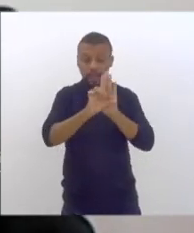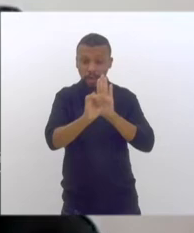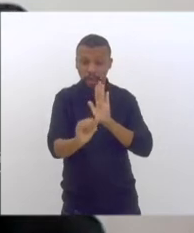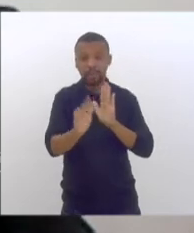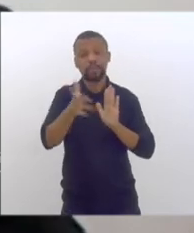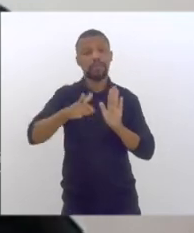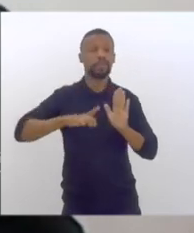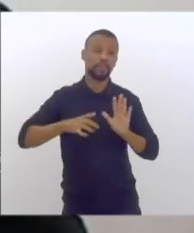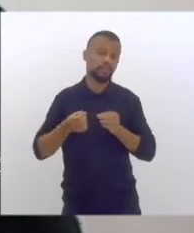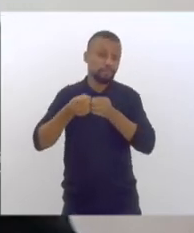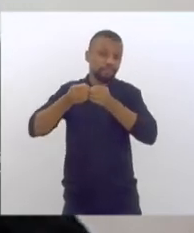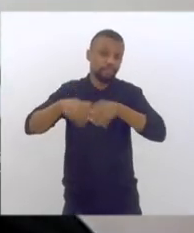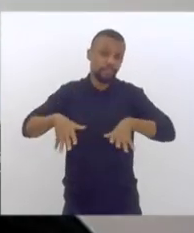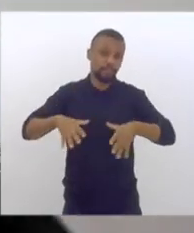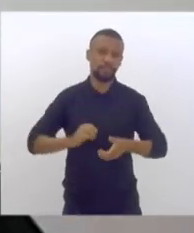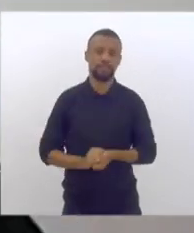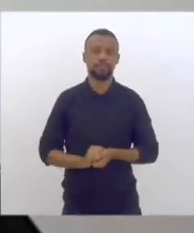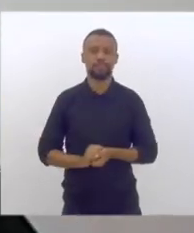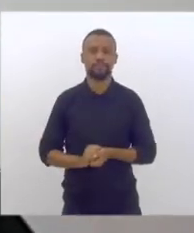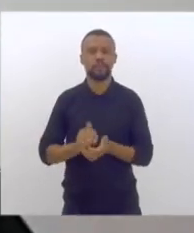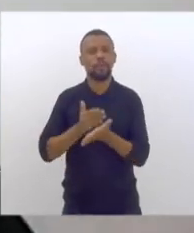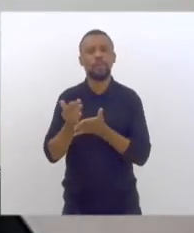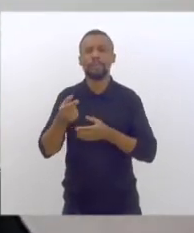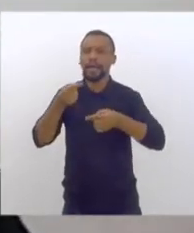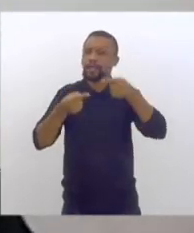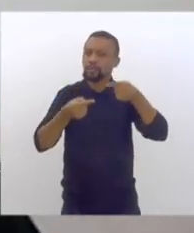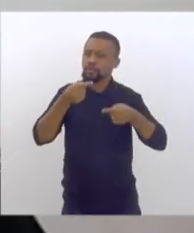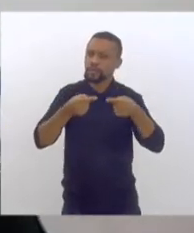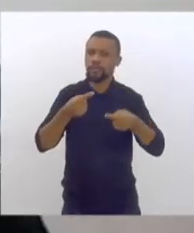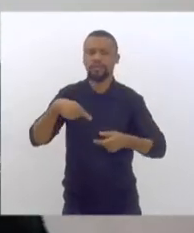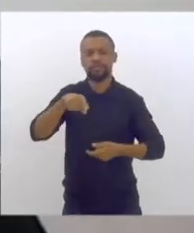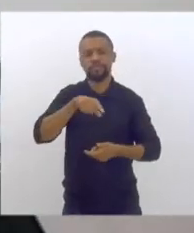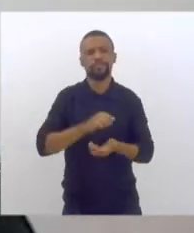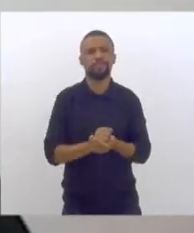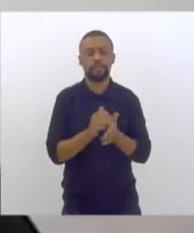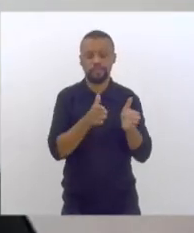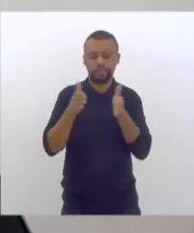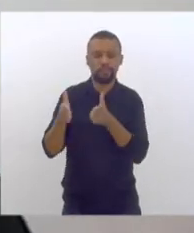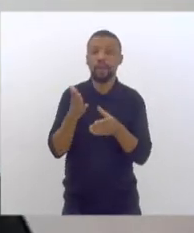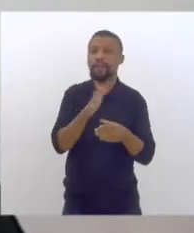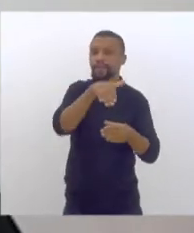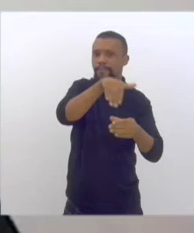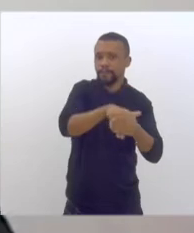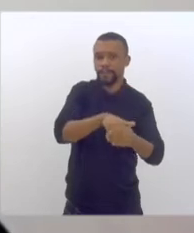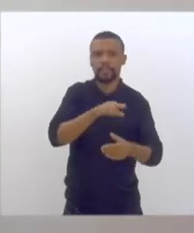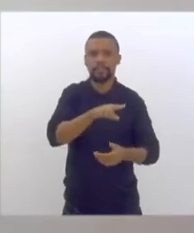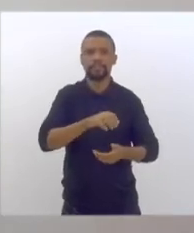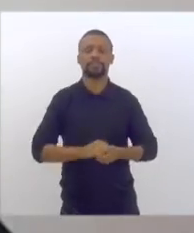habilidade em discussão e em votação